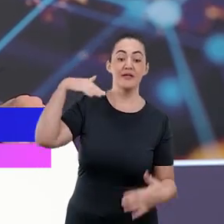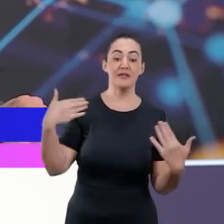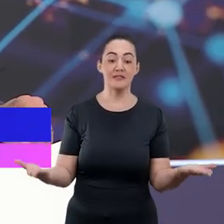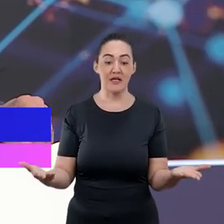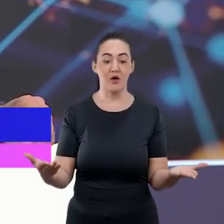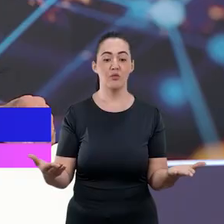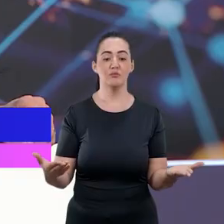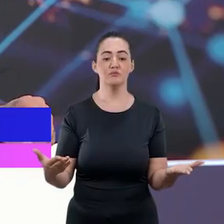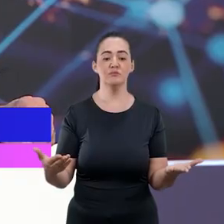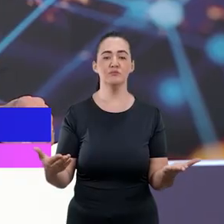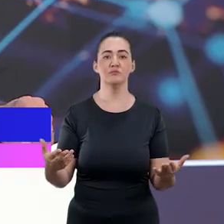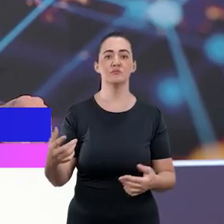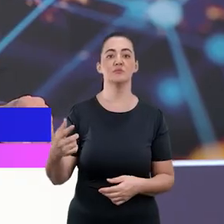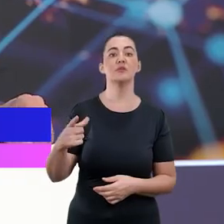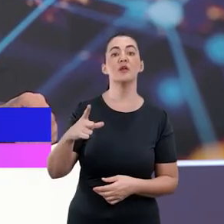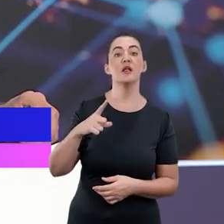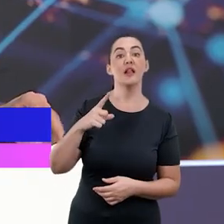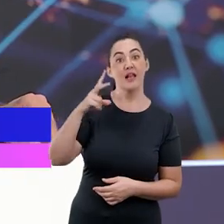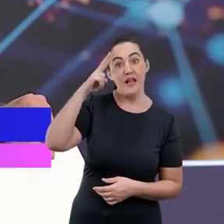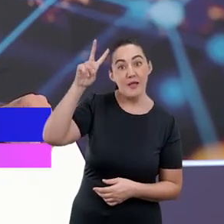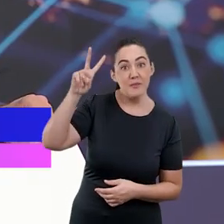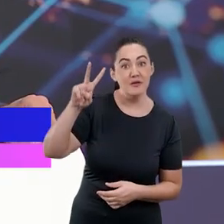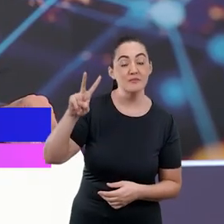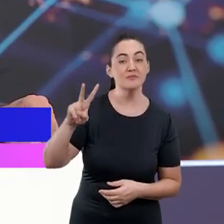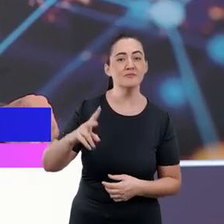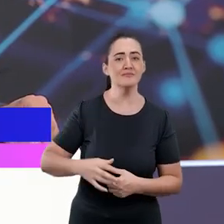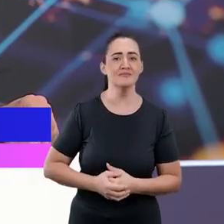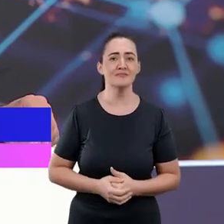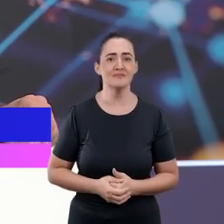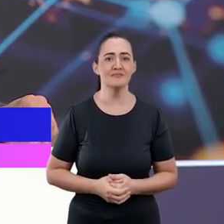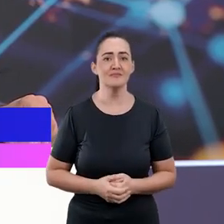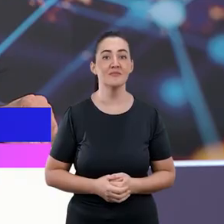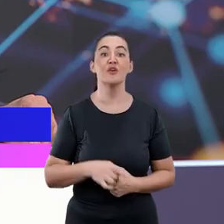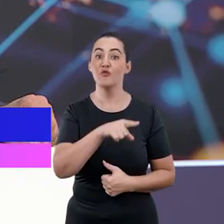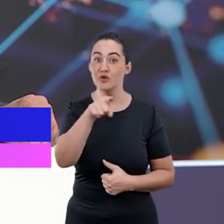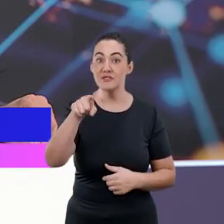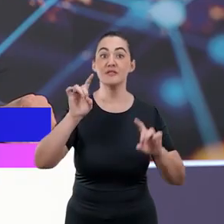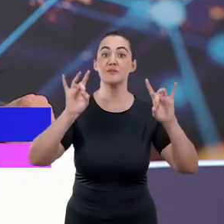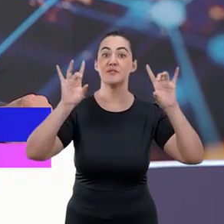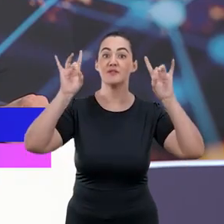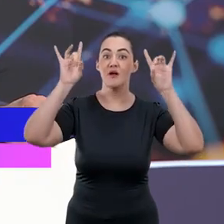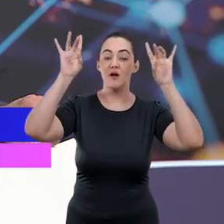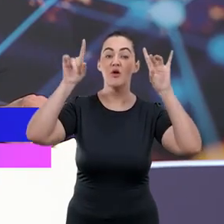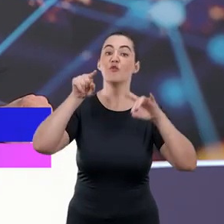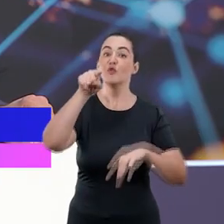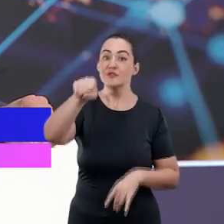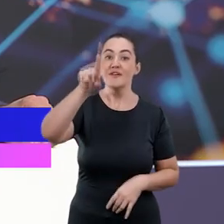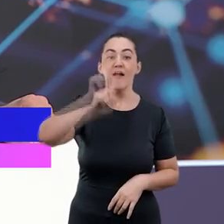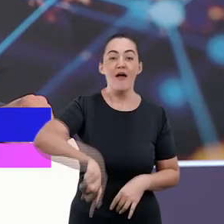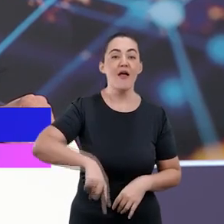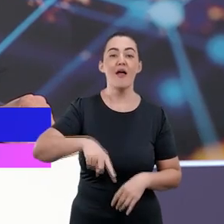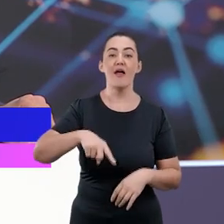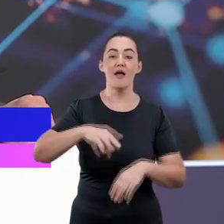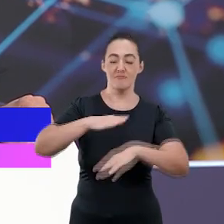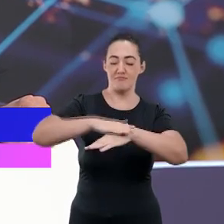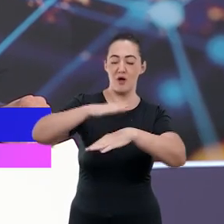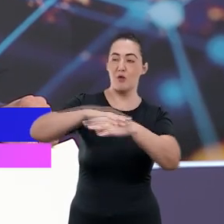do que aquilo que você é. Você é especial para Deus. Você é a obra-prima de